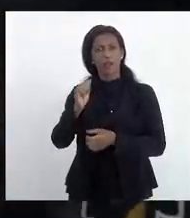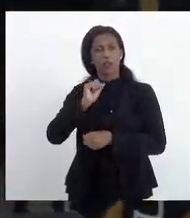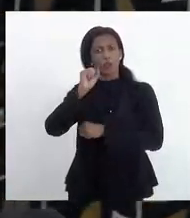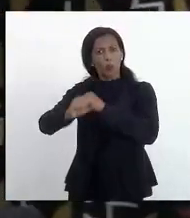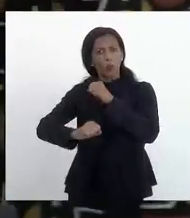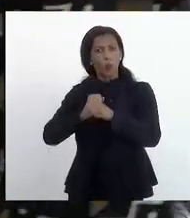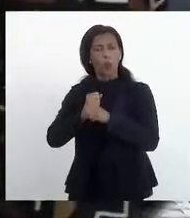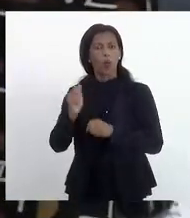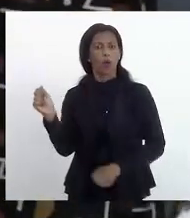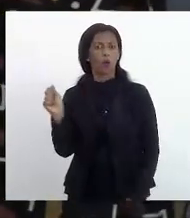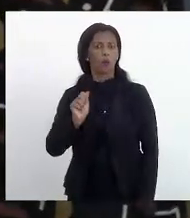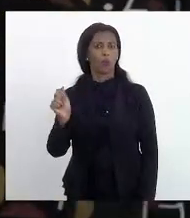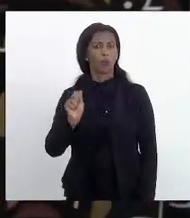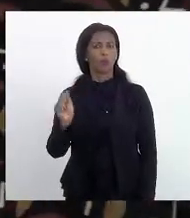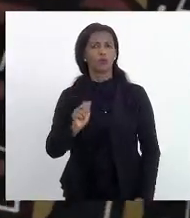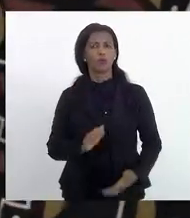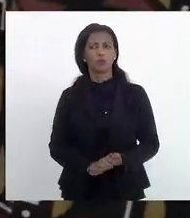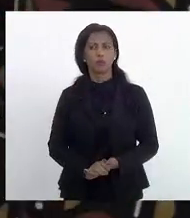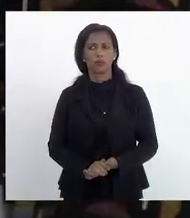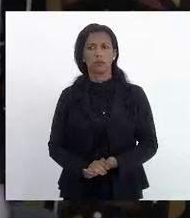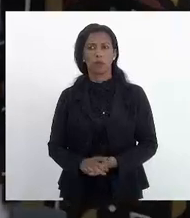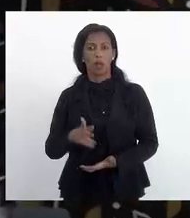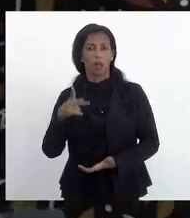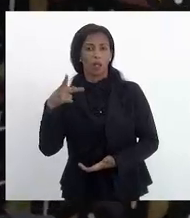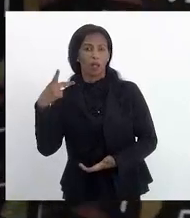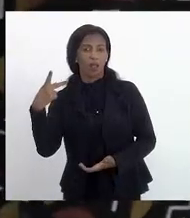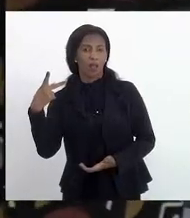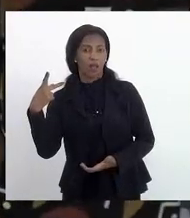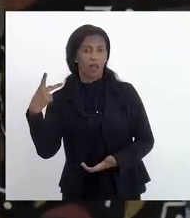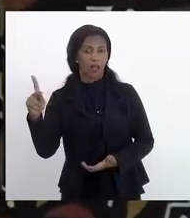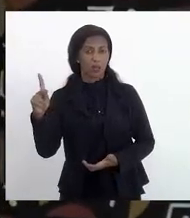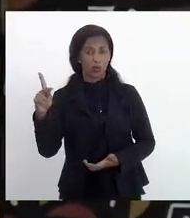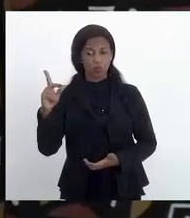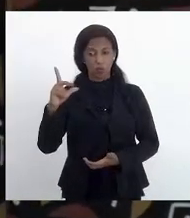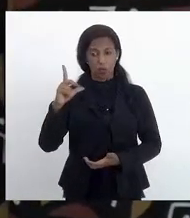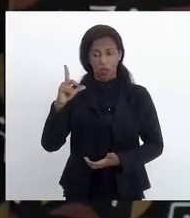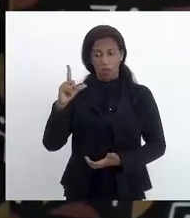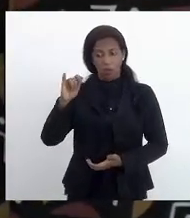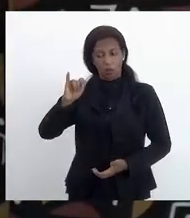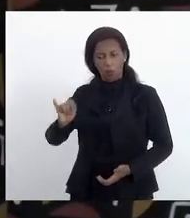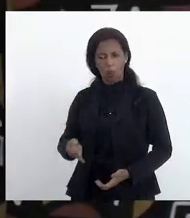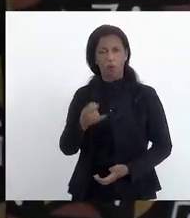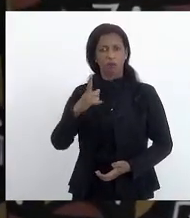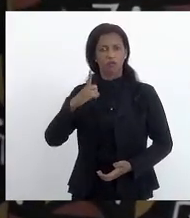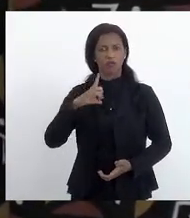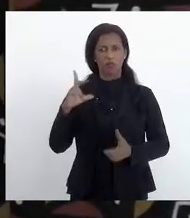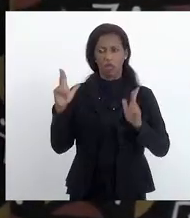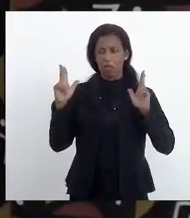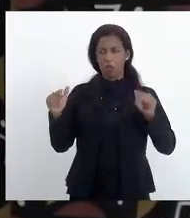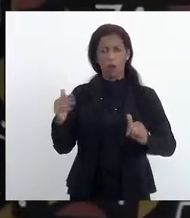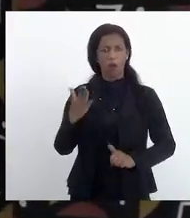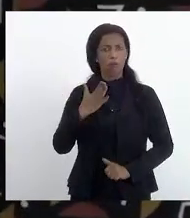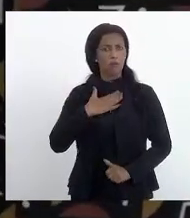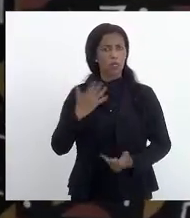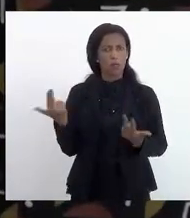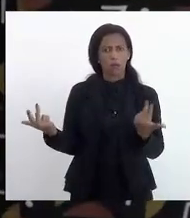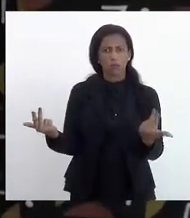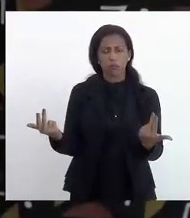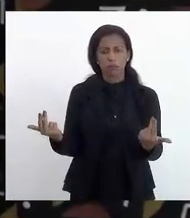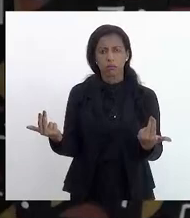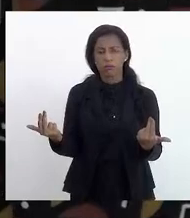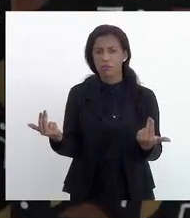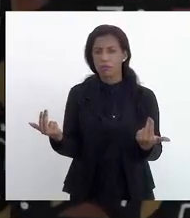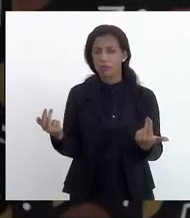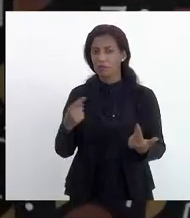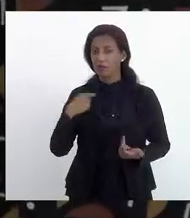vem, a sua perspectiva de ter o direito é a mesma que a minha. Então, nós temos